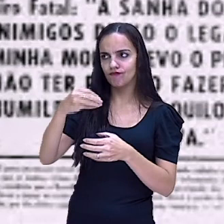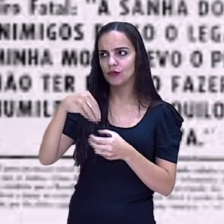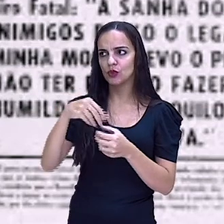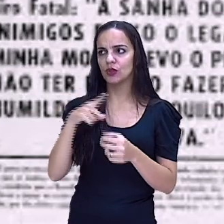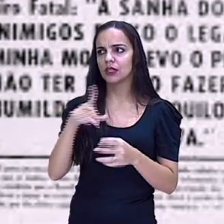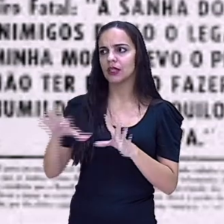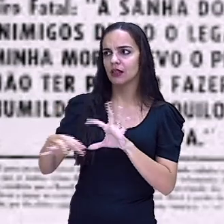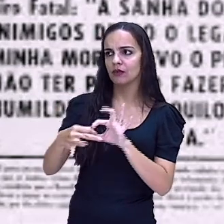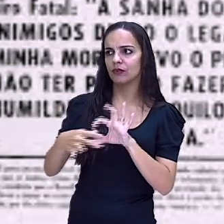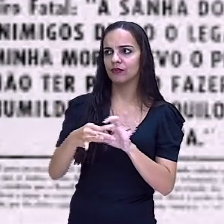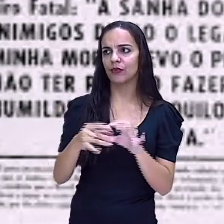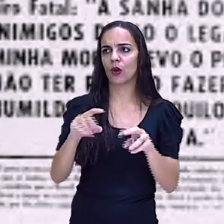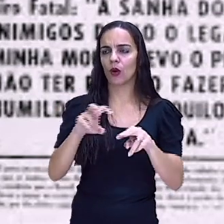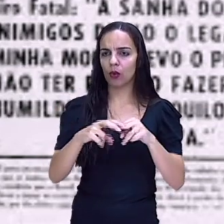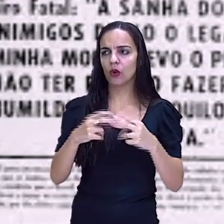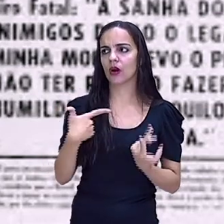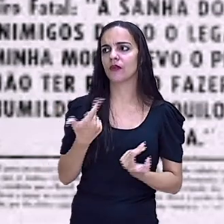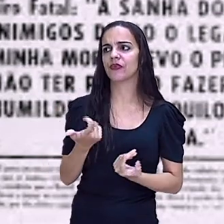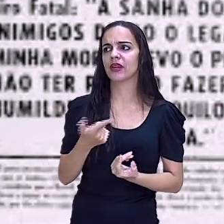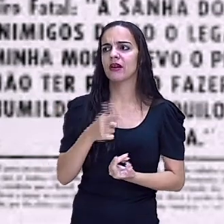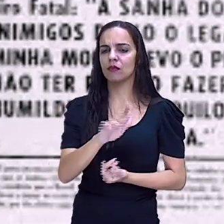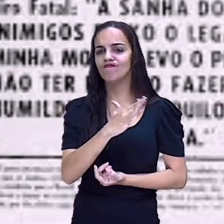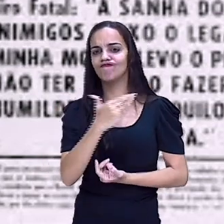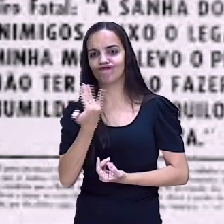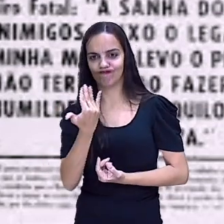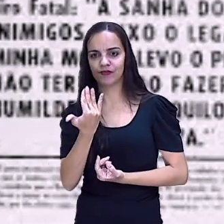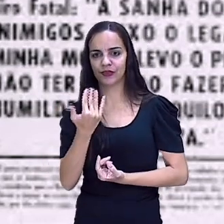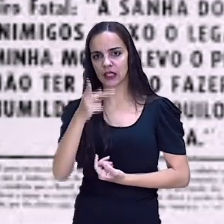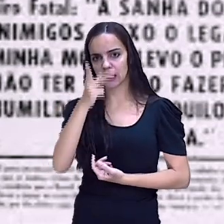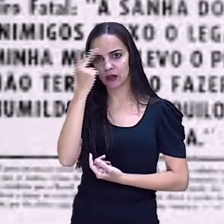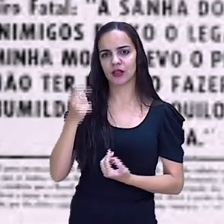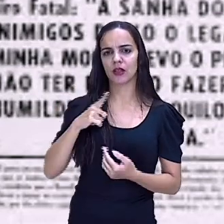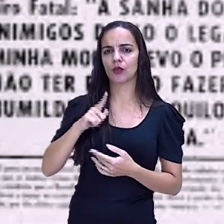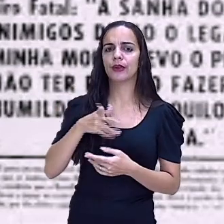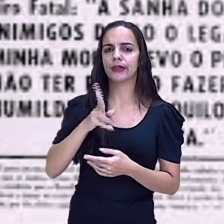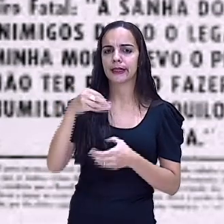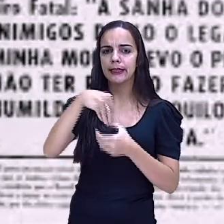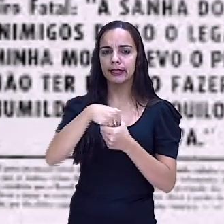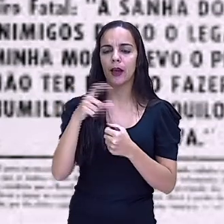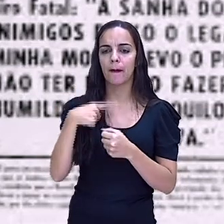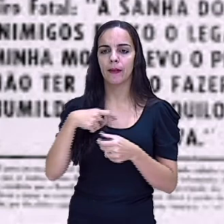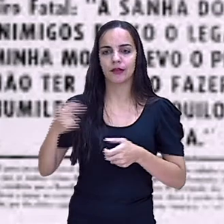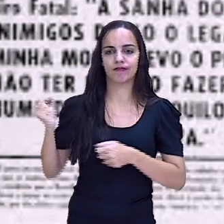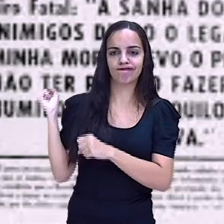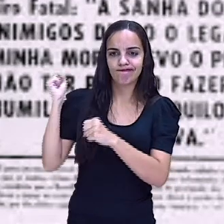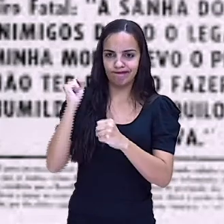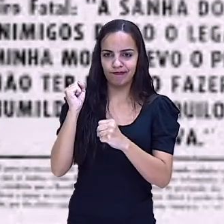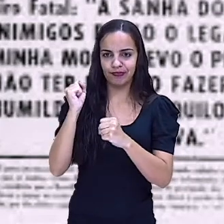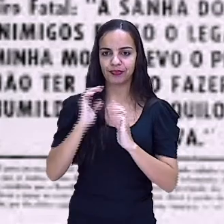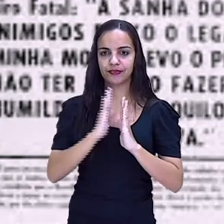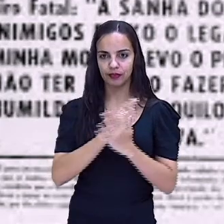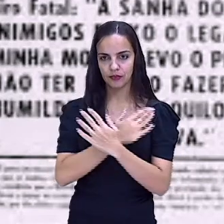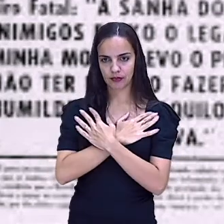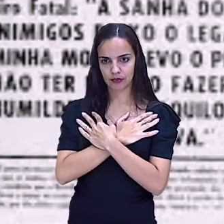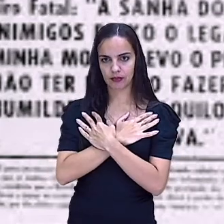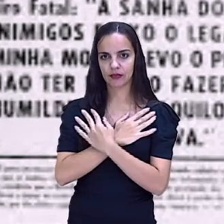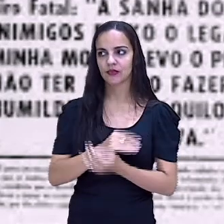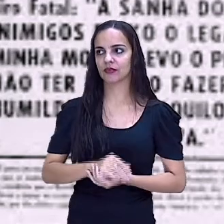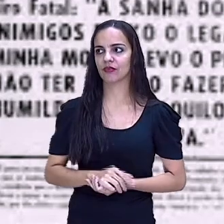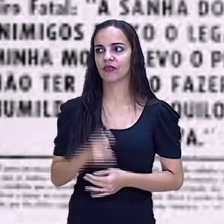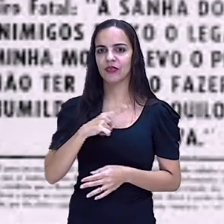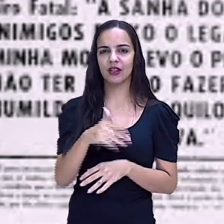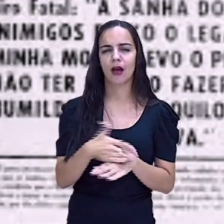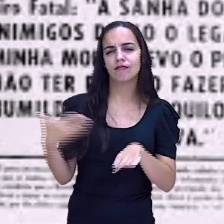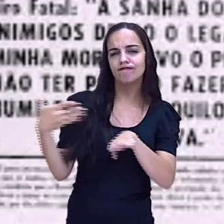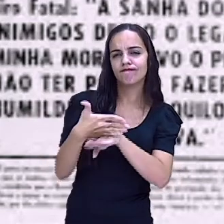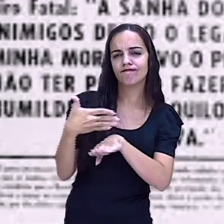tão comovida com a morte do seu líder, vai carregar o caixão nas costas. Para acessar